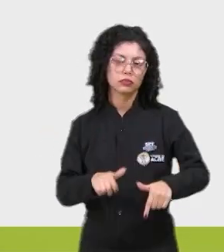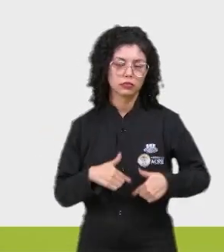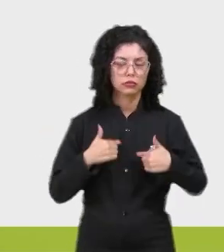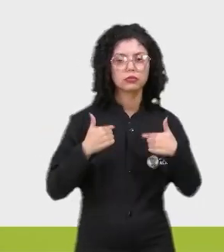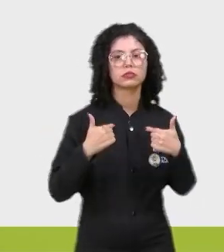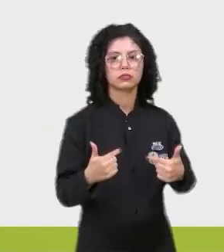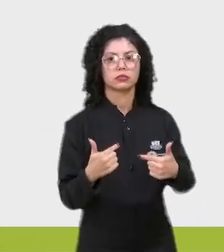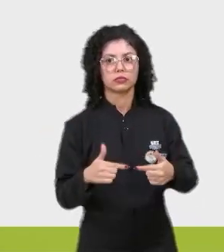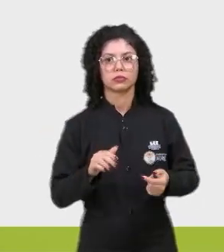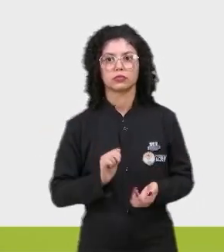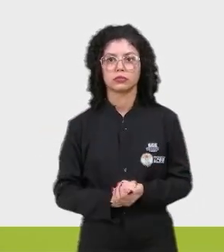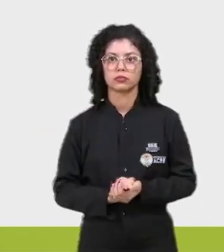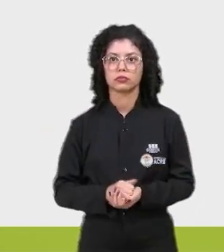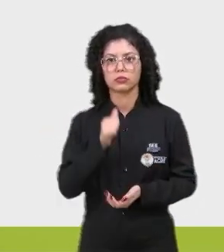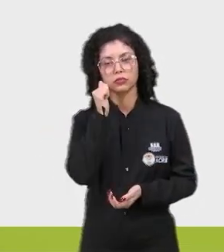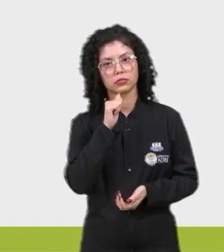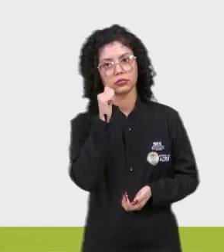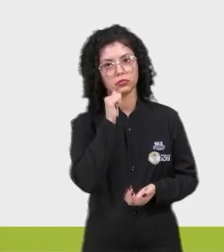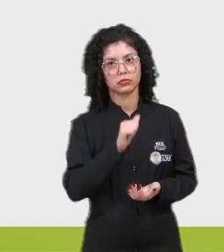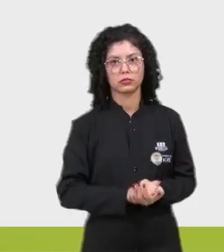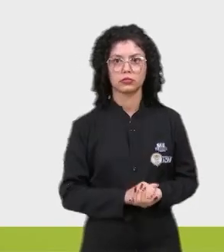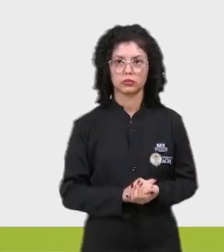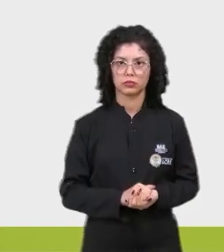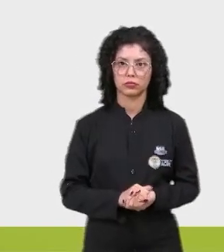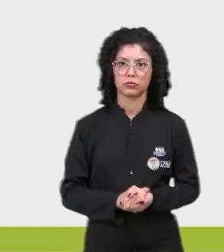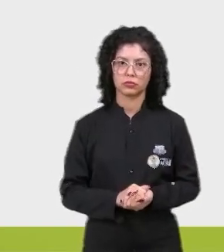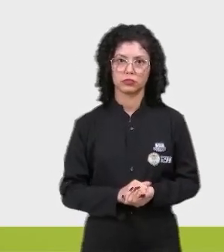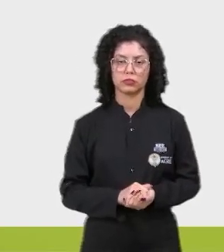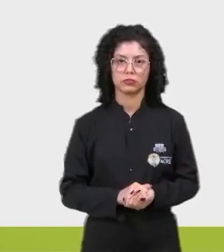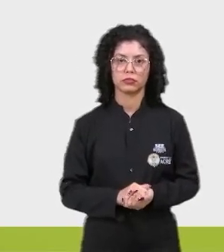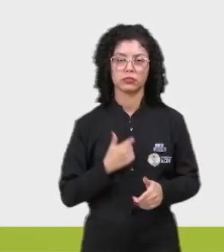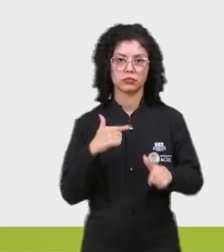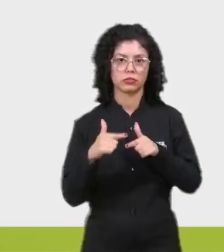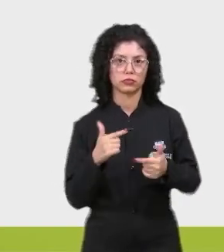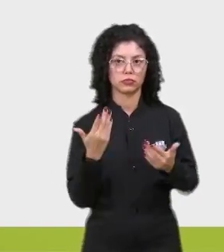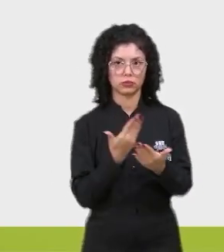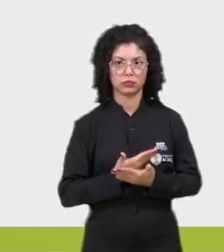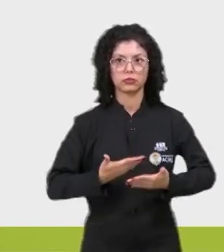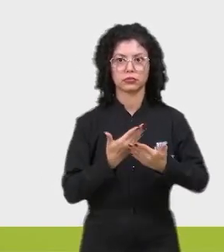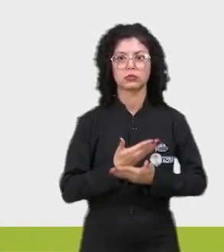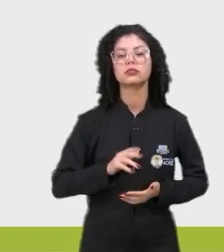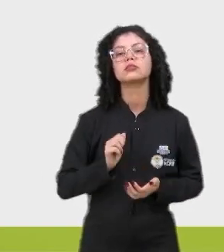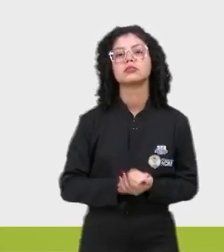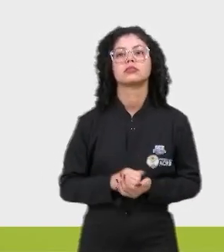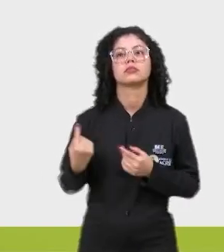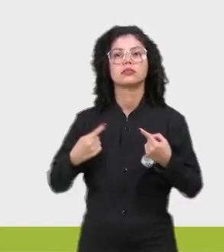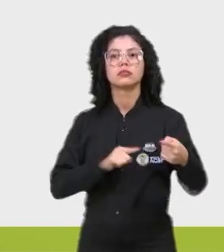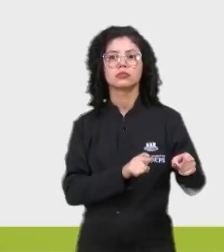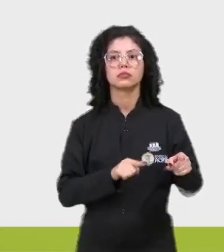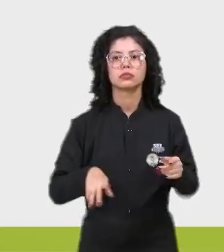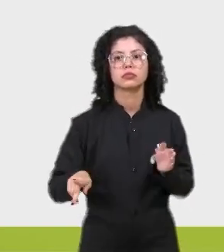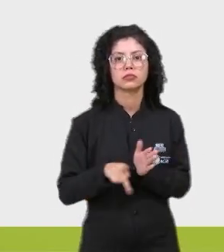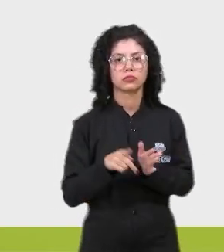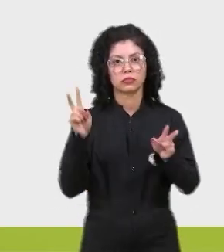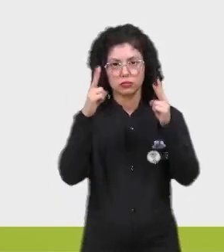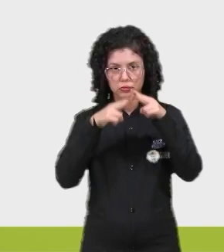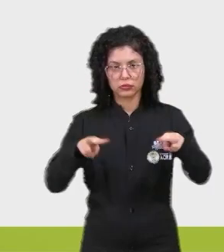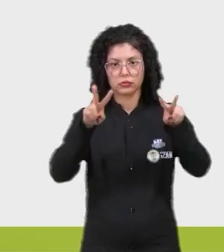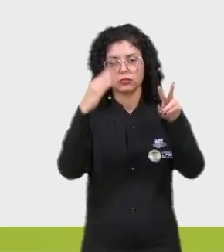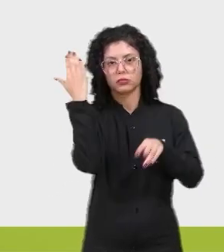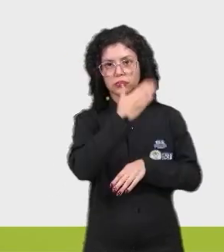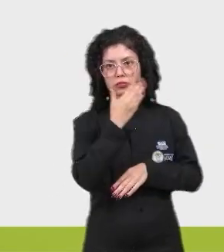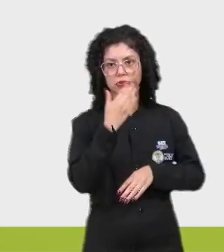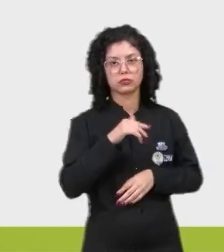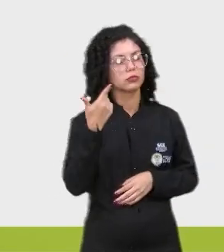enfrentados pela mulher, né, no trabalho de cuidado, né? Então, esse desafio que não é visível, né? As